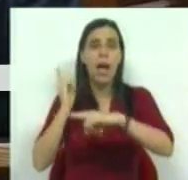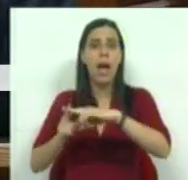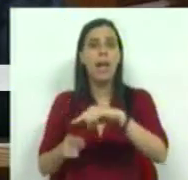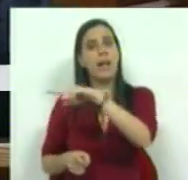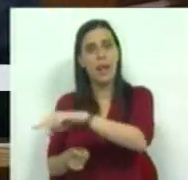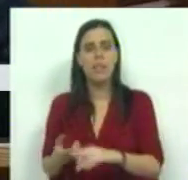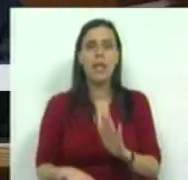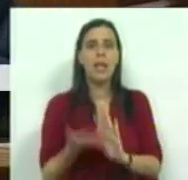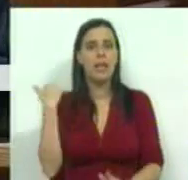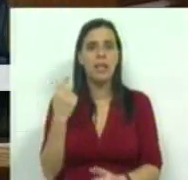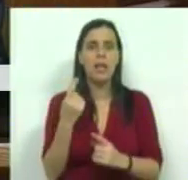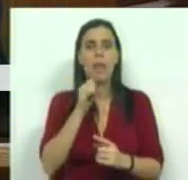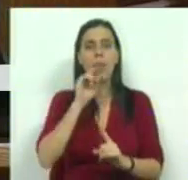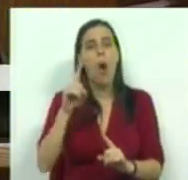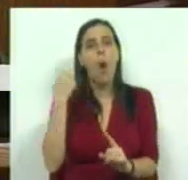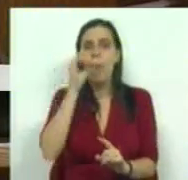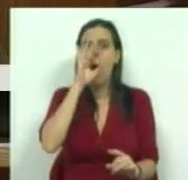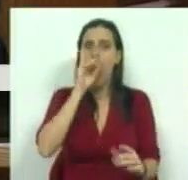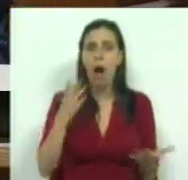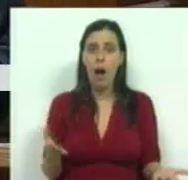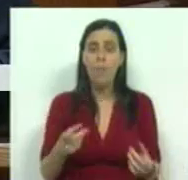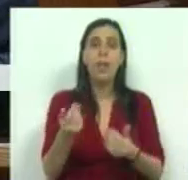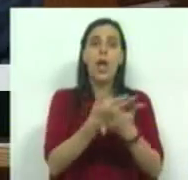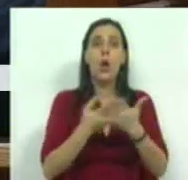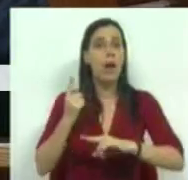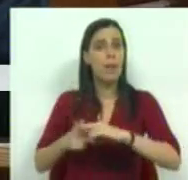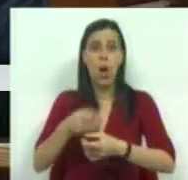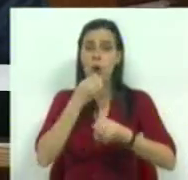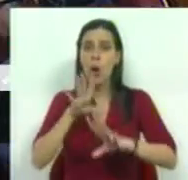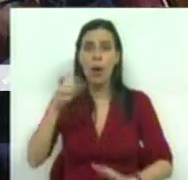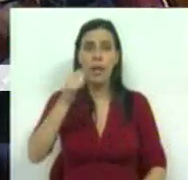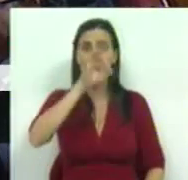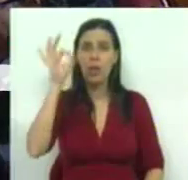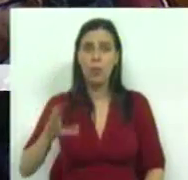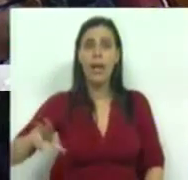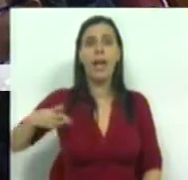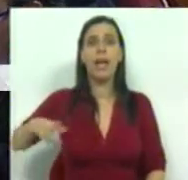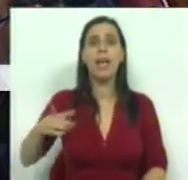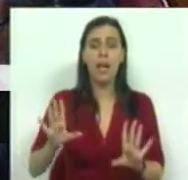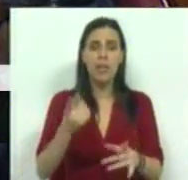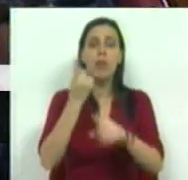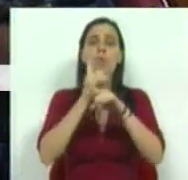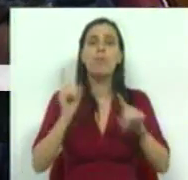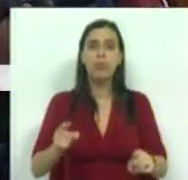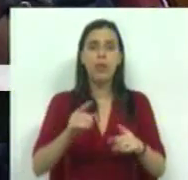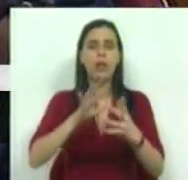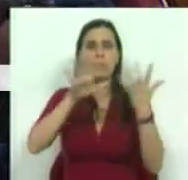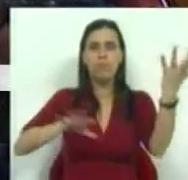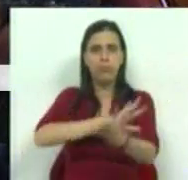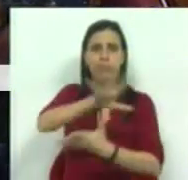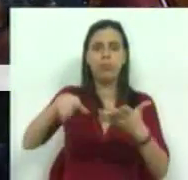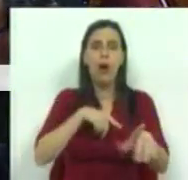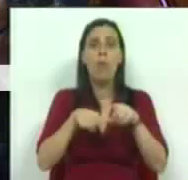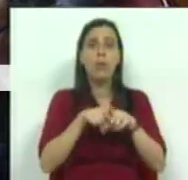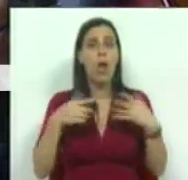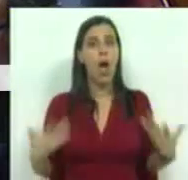Grécia e retirado alguma ilação. A economia grega não perdeu 15% da sua riqueza por causa da instabilidade